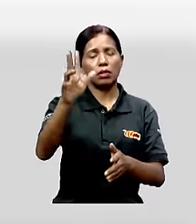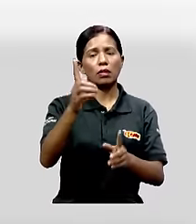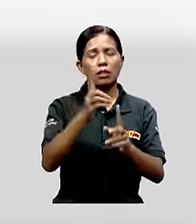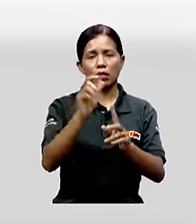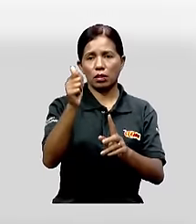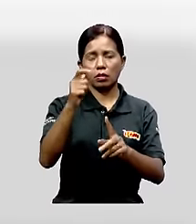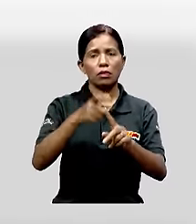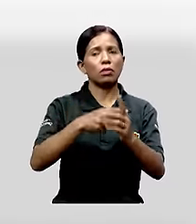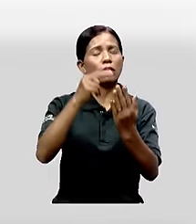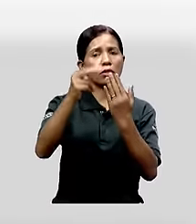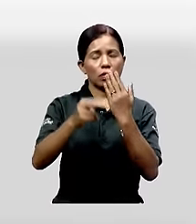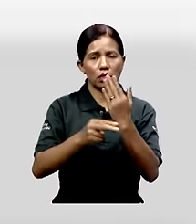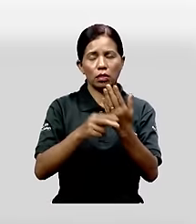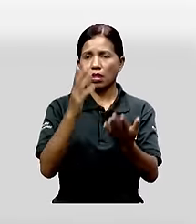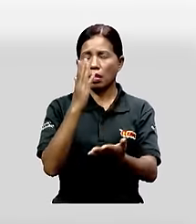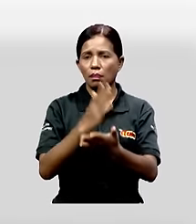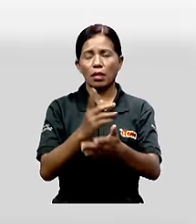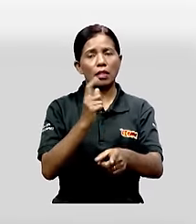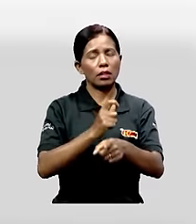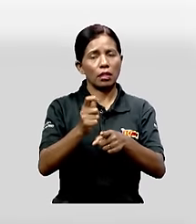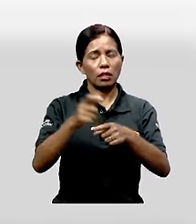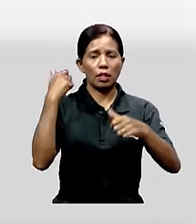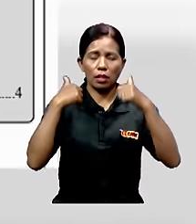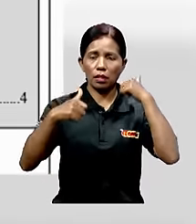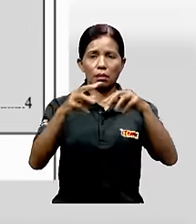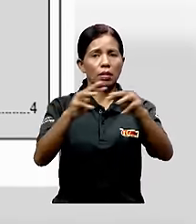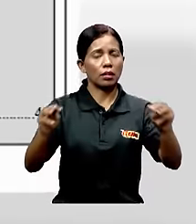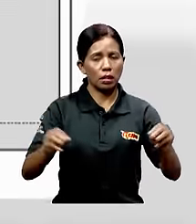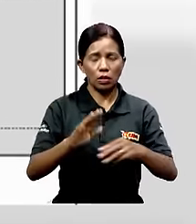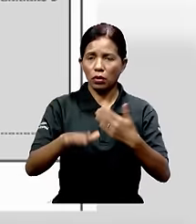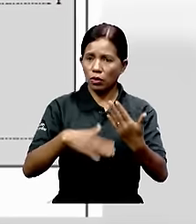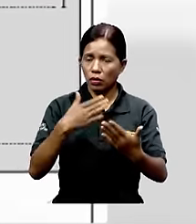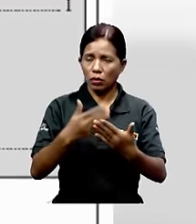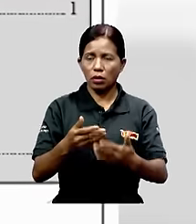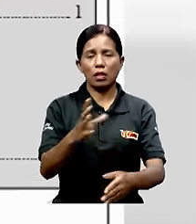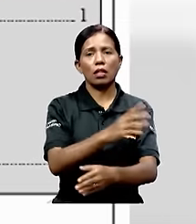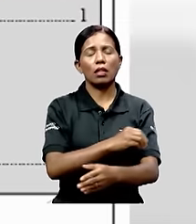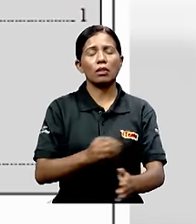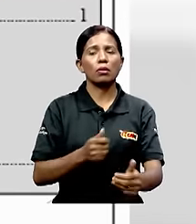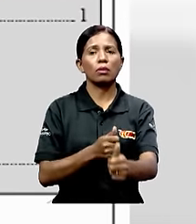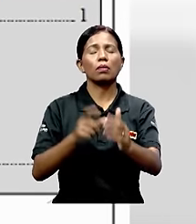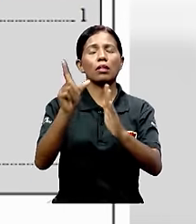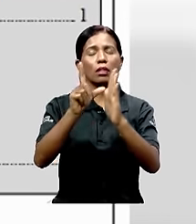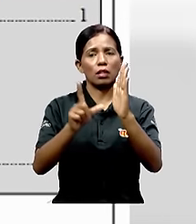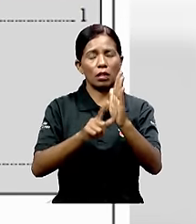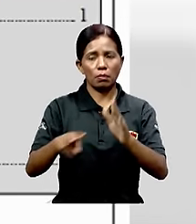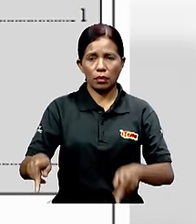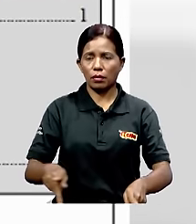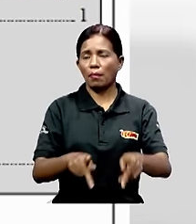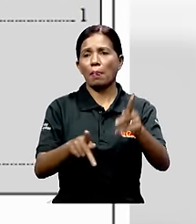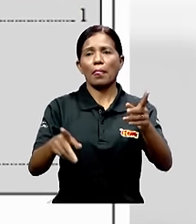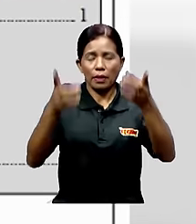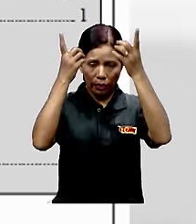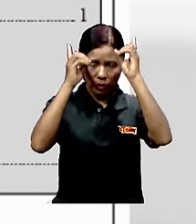Fulang Novembro, onde suspende prática arte marcial no arte ritual, onde assegura ordem pública. E a resolução NE determina